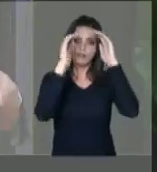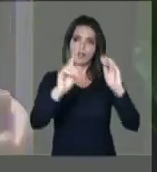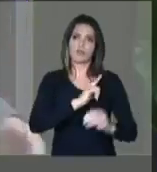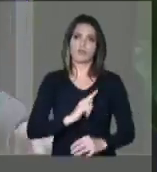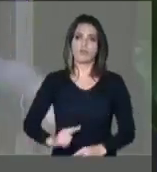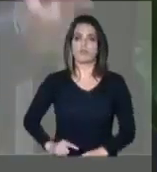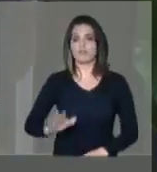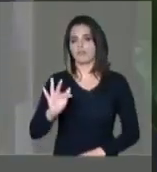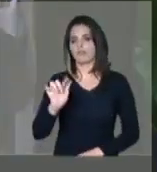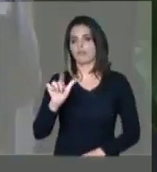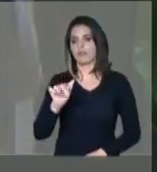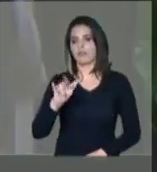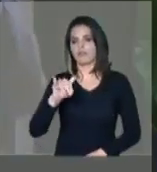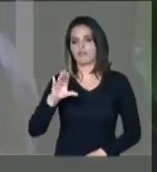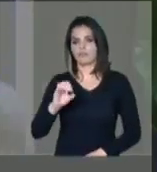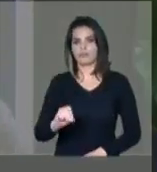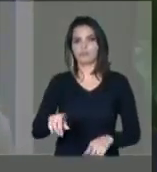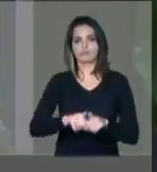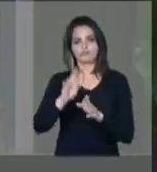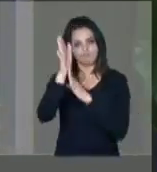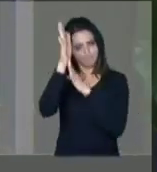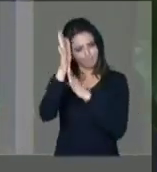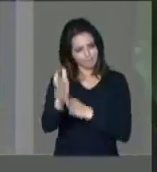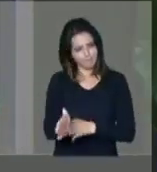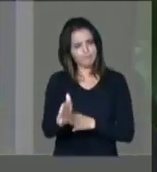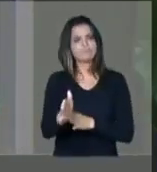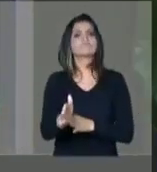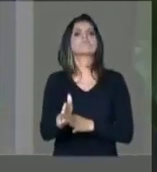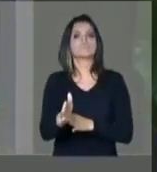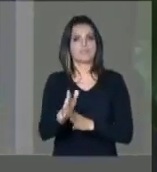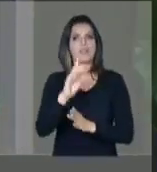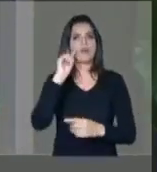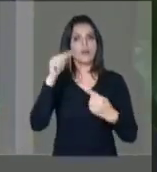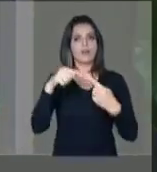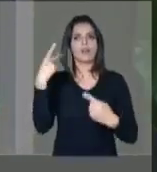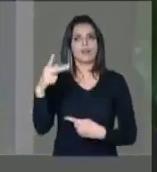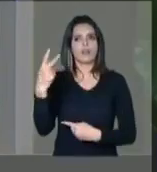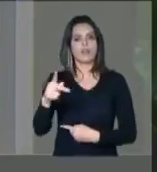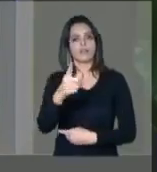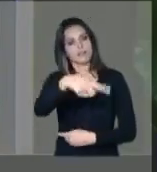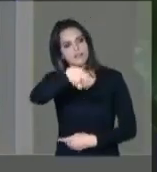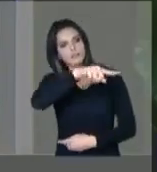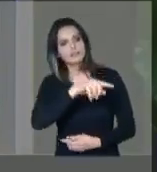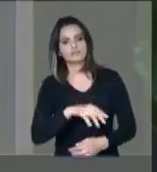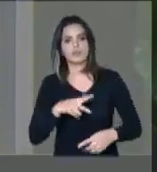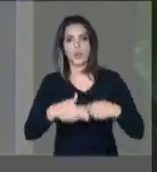governador Flávio Dino, à retidão de suas intenções e aos demais